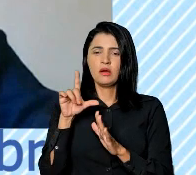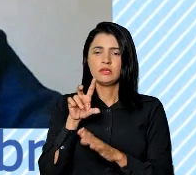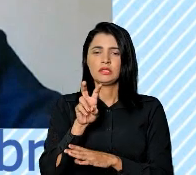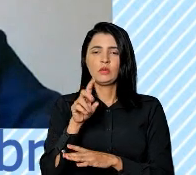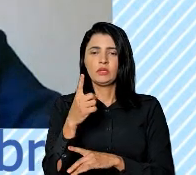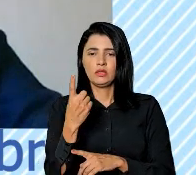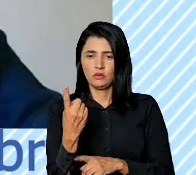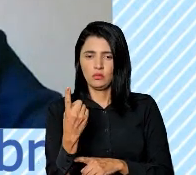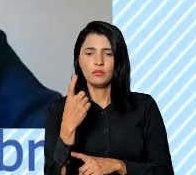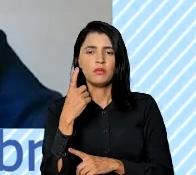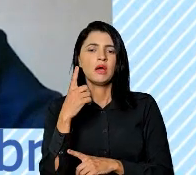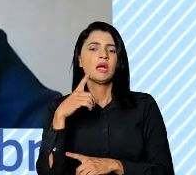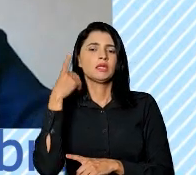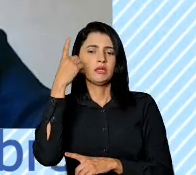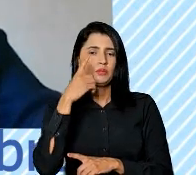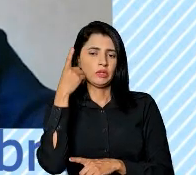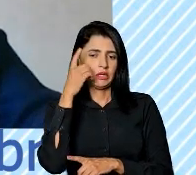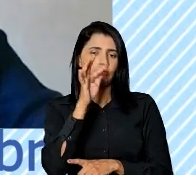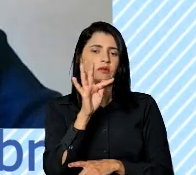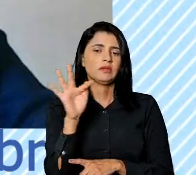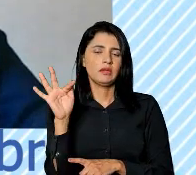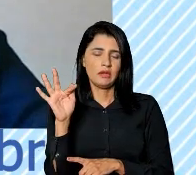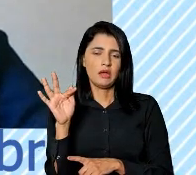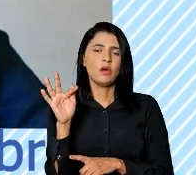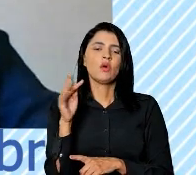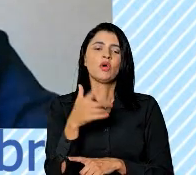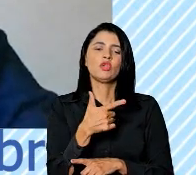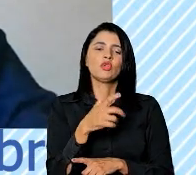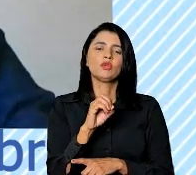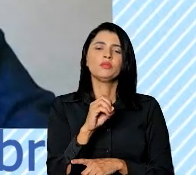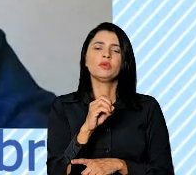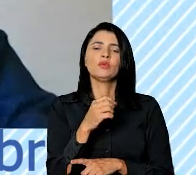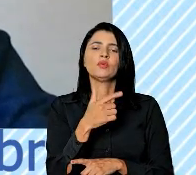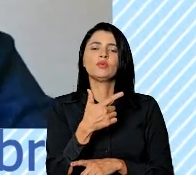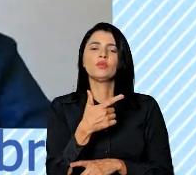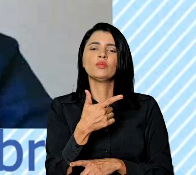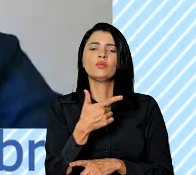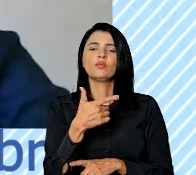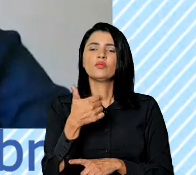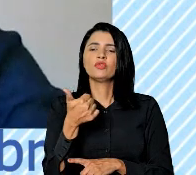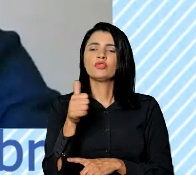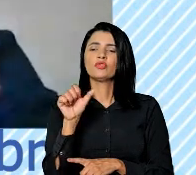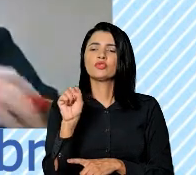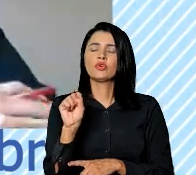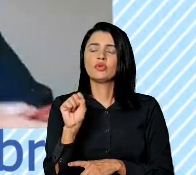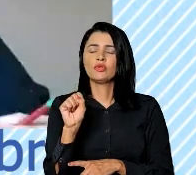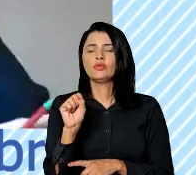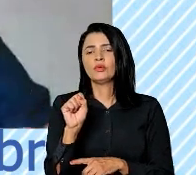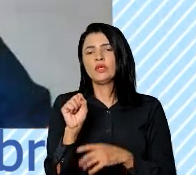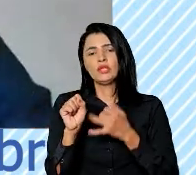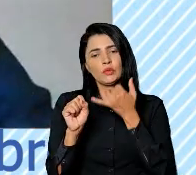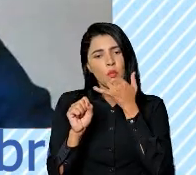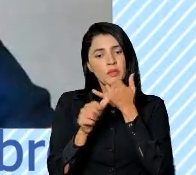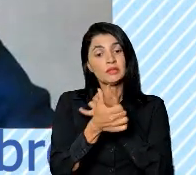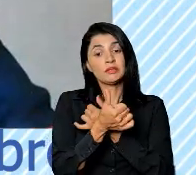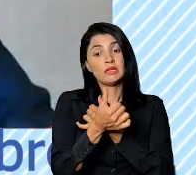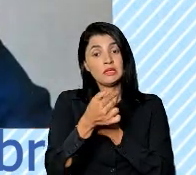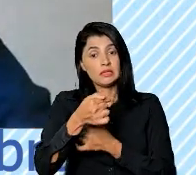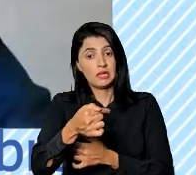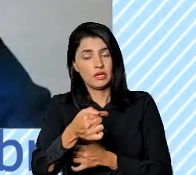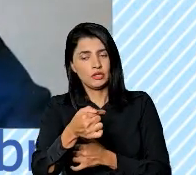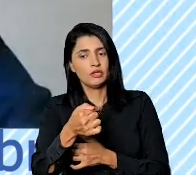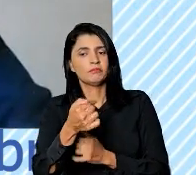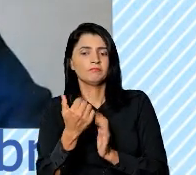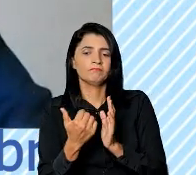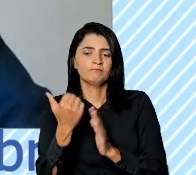federais na legislatura anterior, em 2018 passaram a ser 77, desculpem. O percentual de 15%